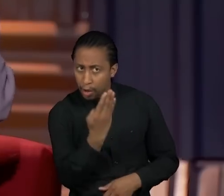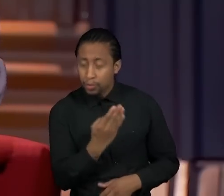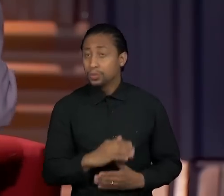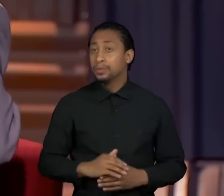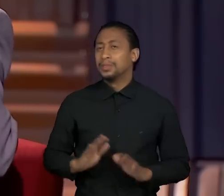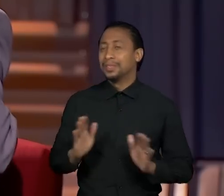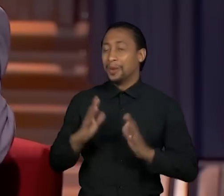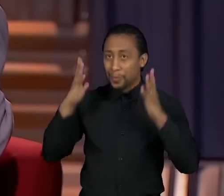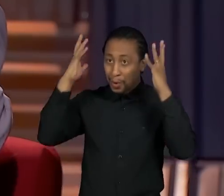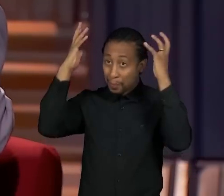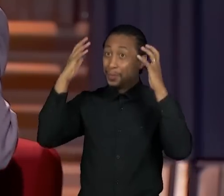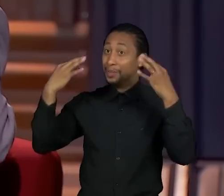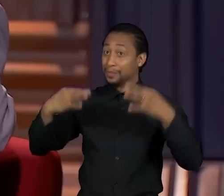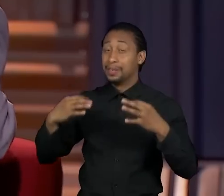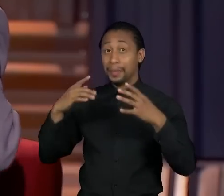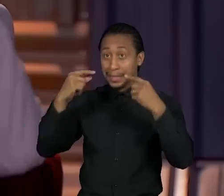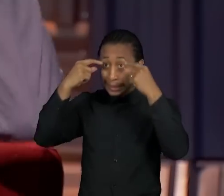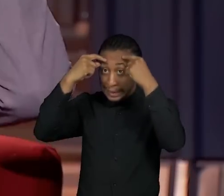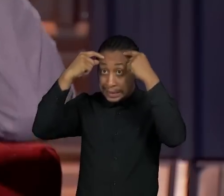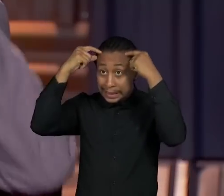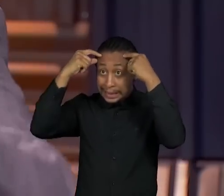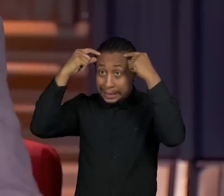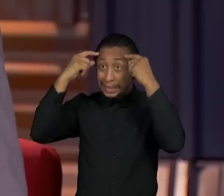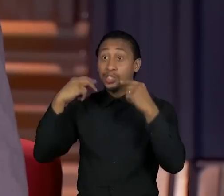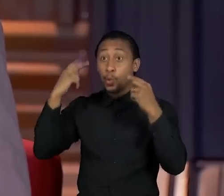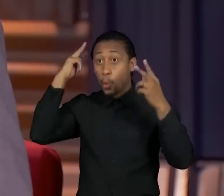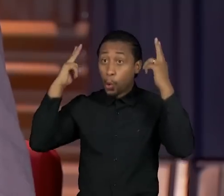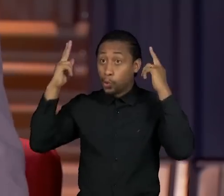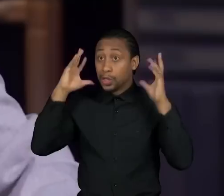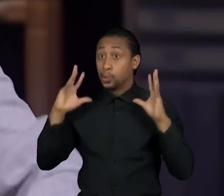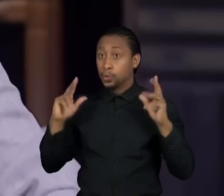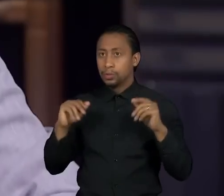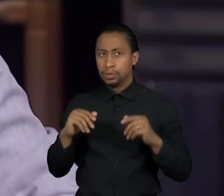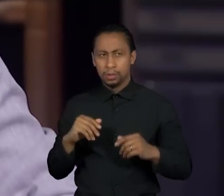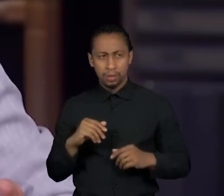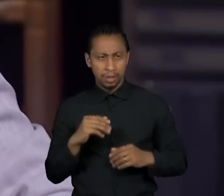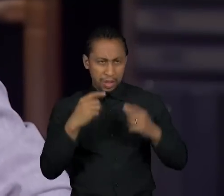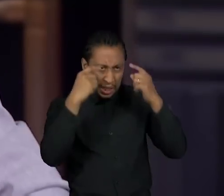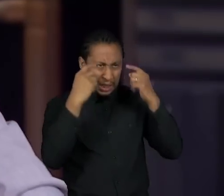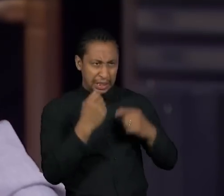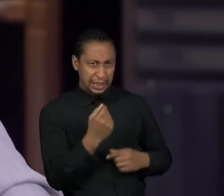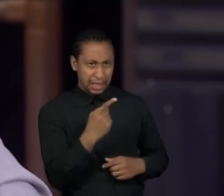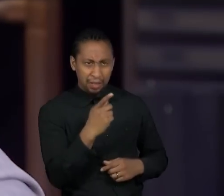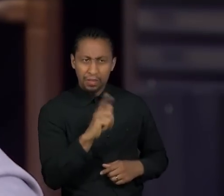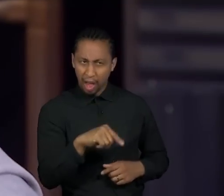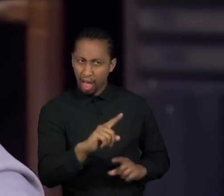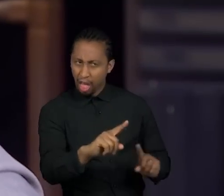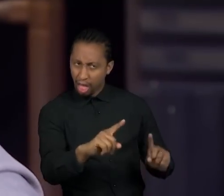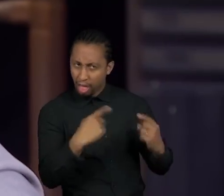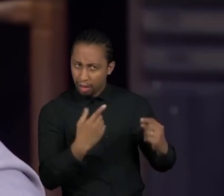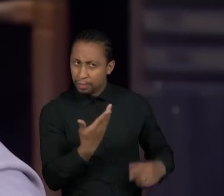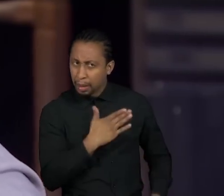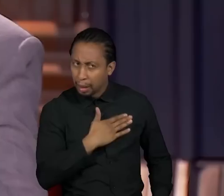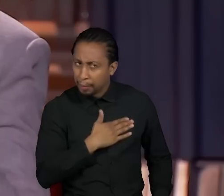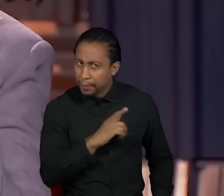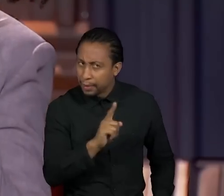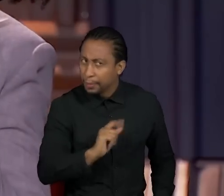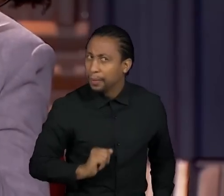de que eu já tô com as entradas aqui escrota, que se eu cortar ele todo... Entrada escrota, você tá querendo mandar alguma indireta pra mim,